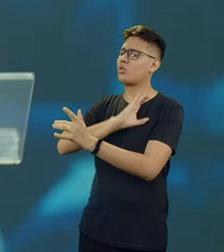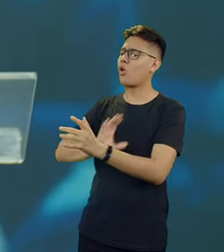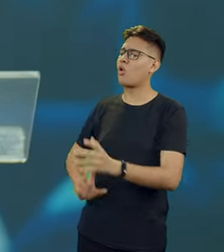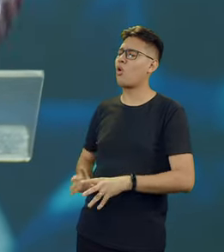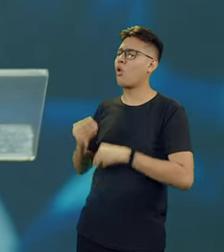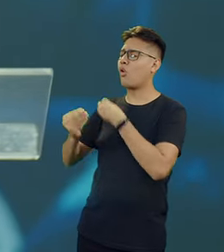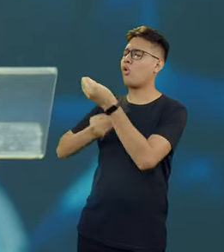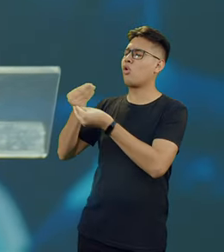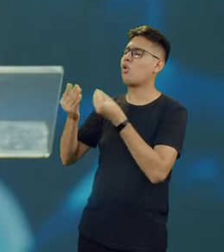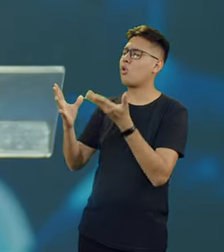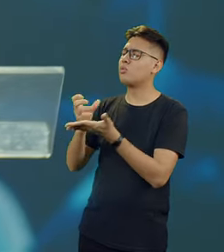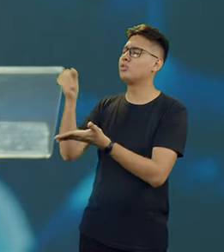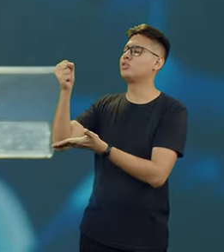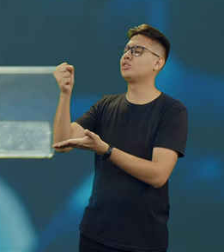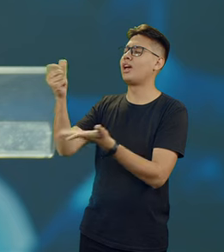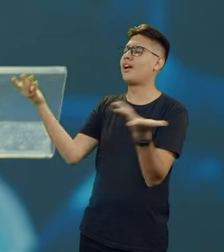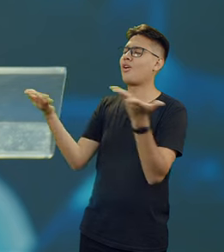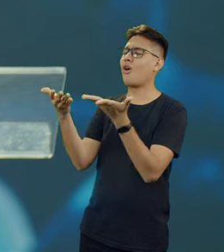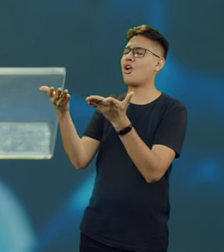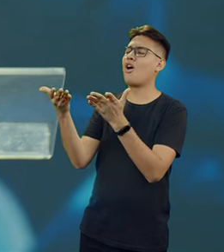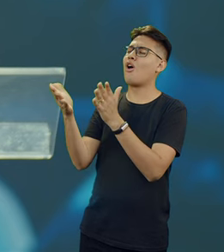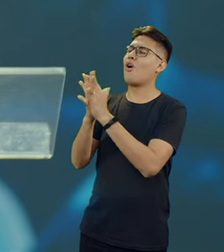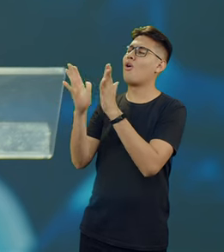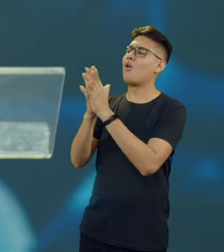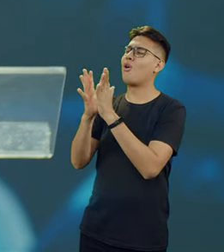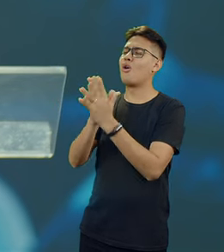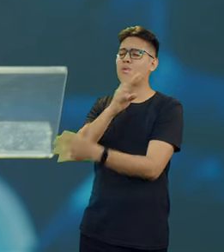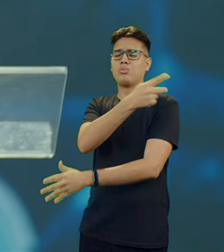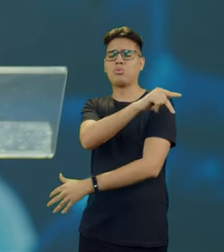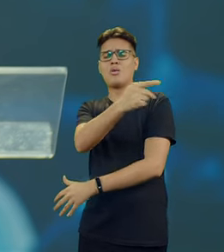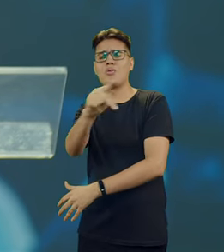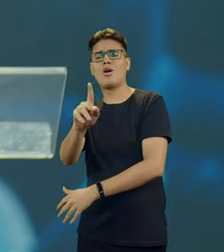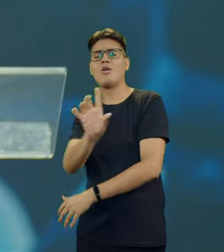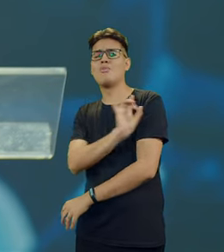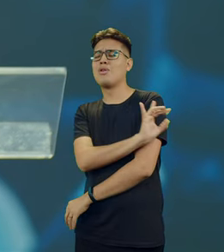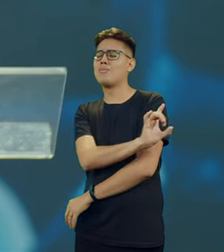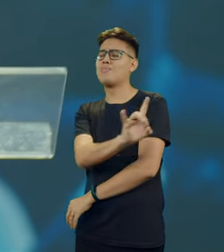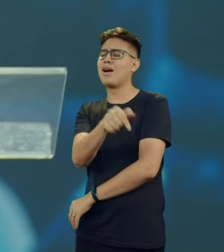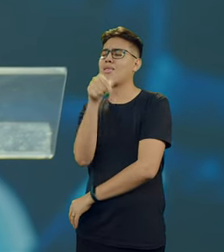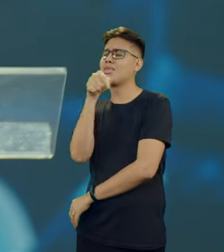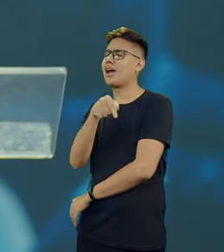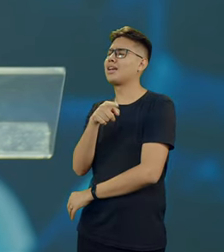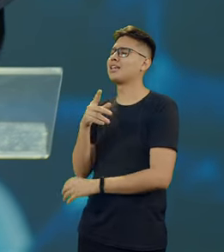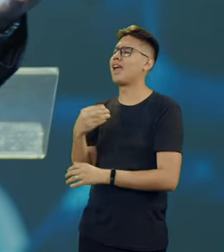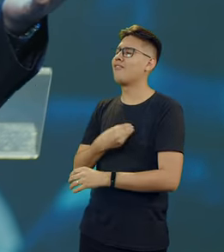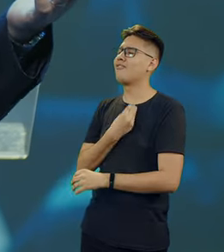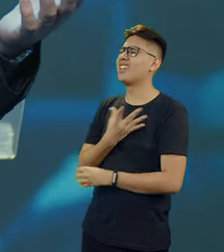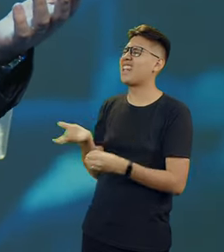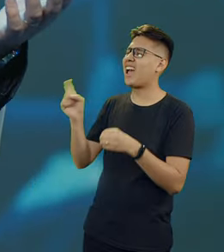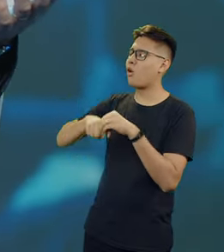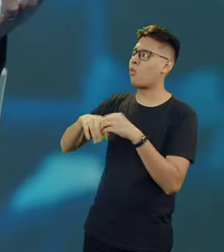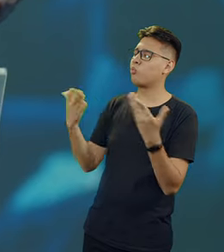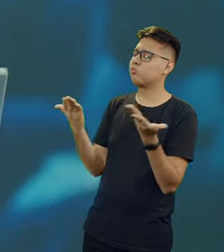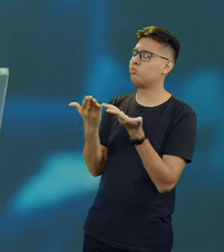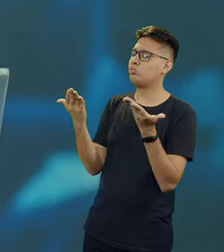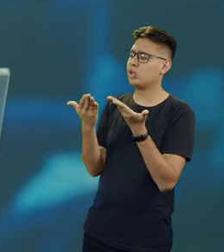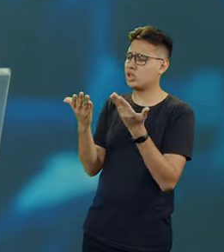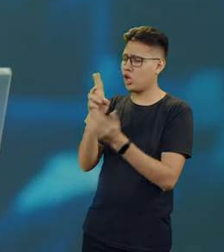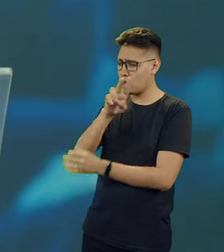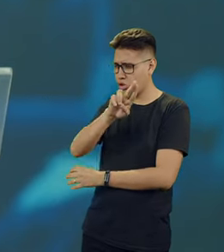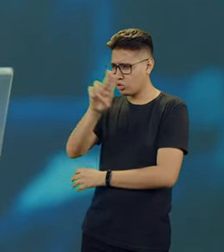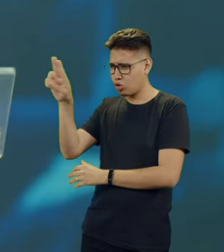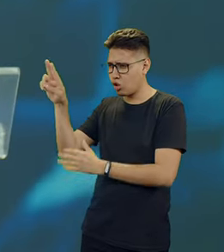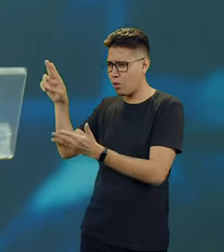vidas. Eu oro por essas vidas, Senhor, essas pessoas que estavam afastadas do Evangelho, que o nome delas venha